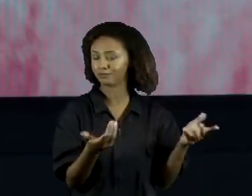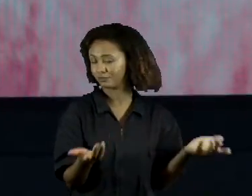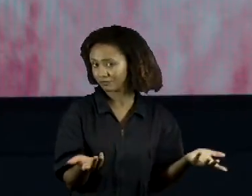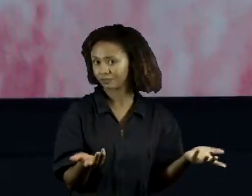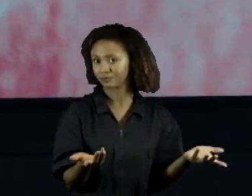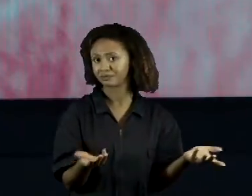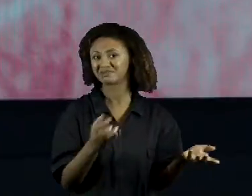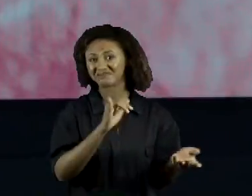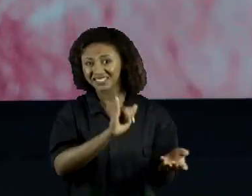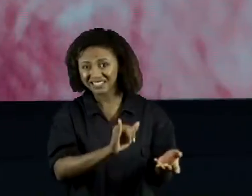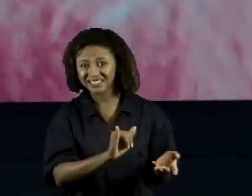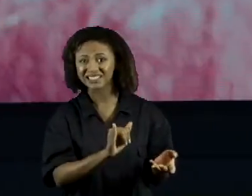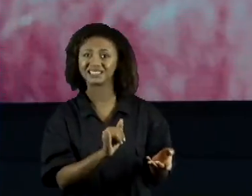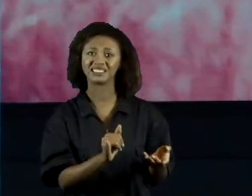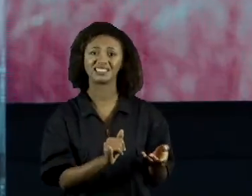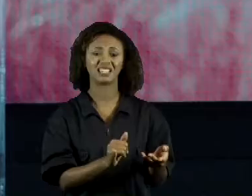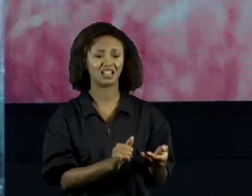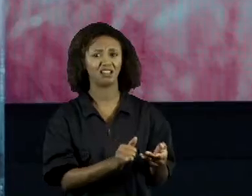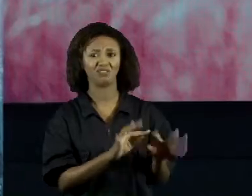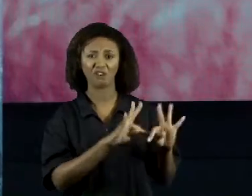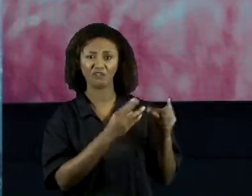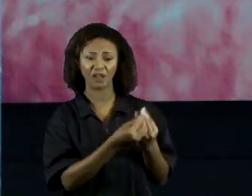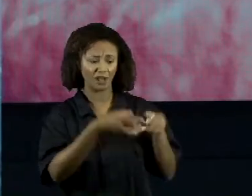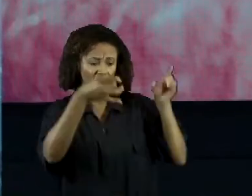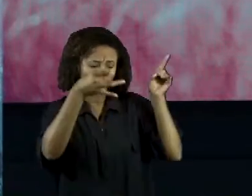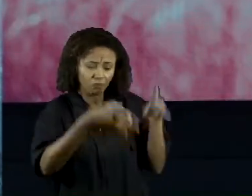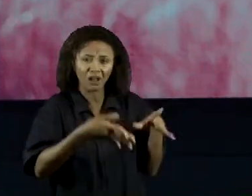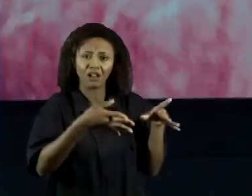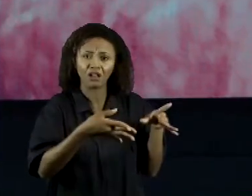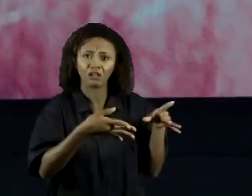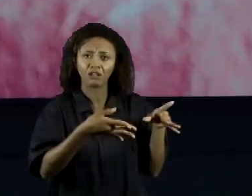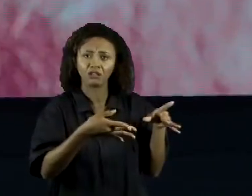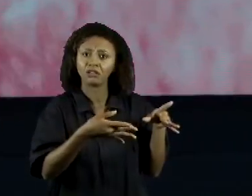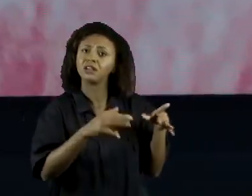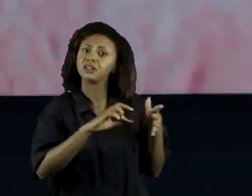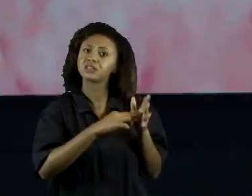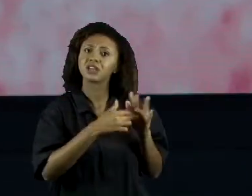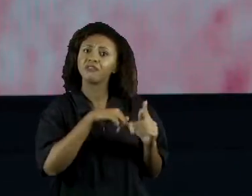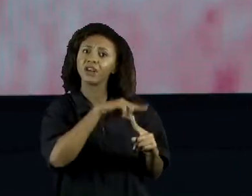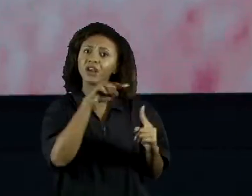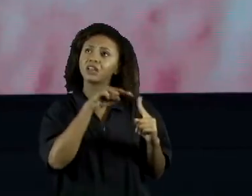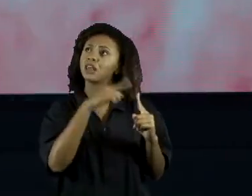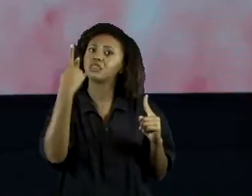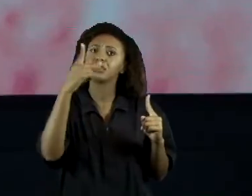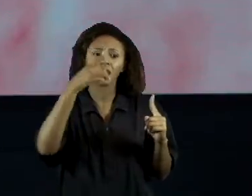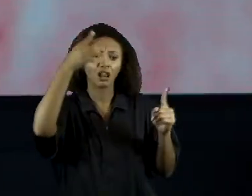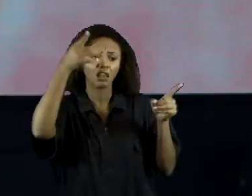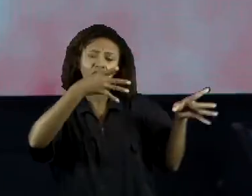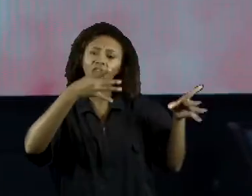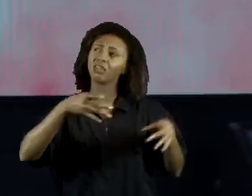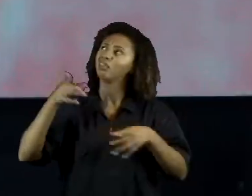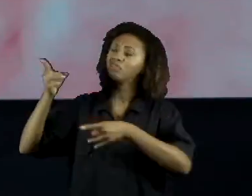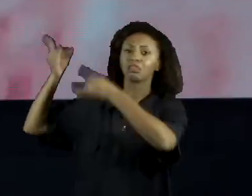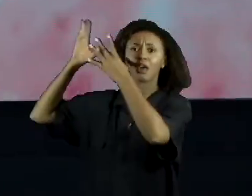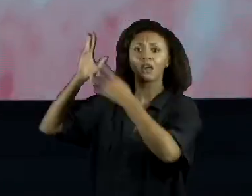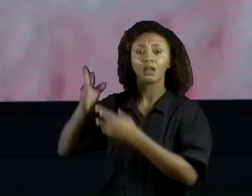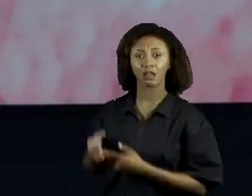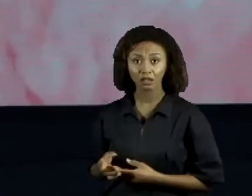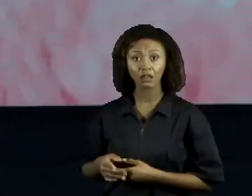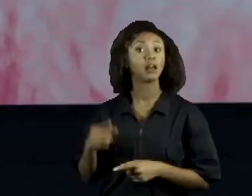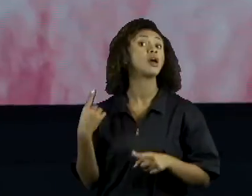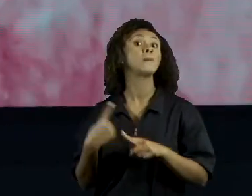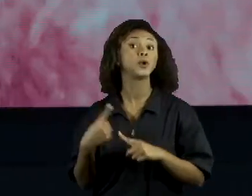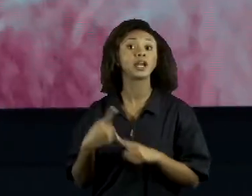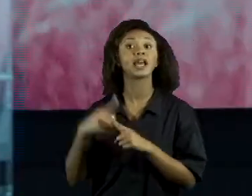que abandonam as suas famílias, abandonaram o propósito de Deus. Porque o propósito de Deus para a família é